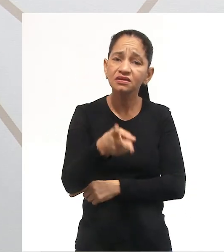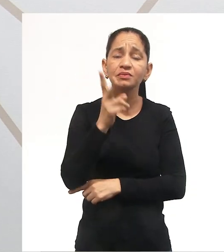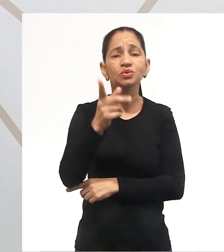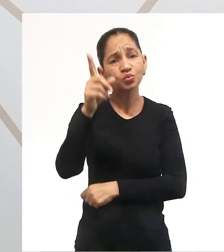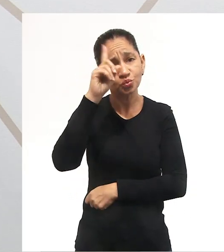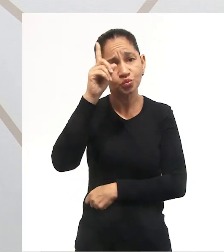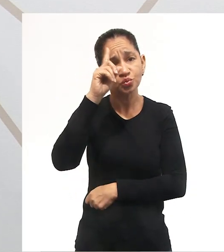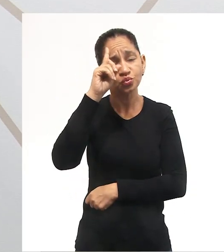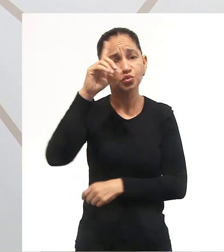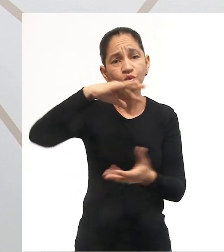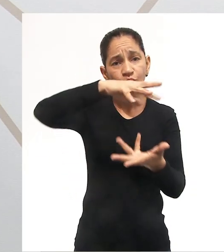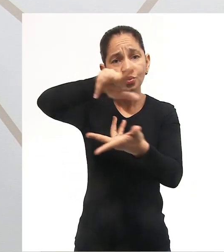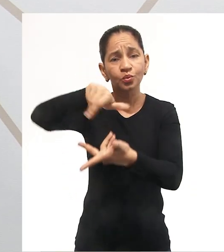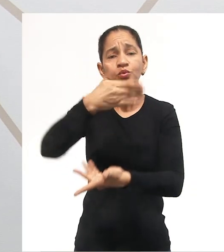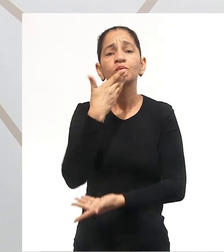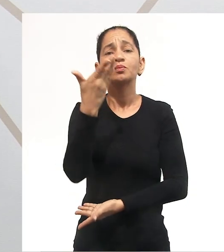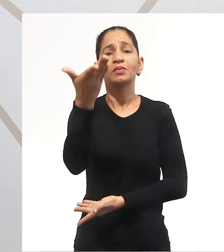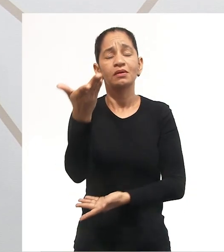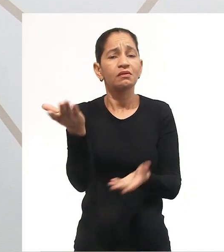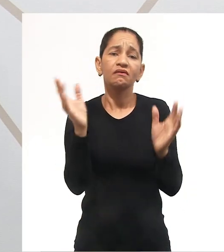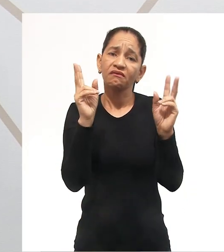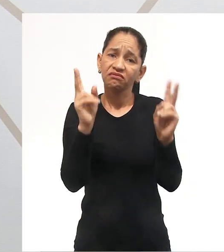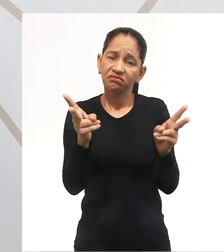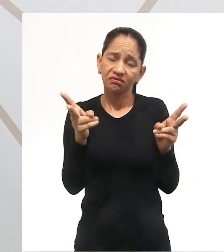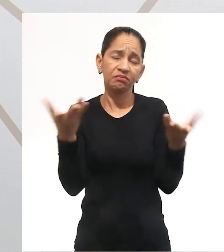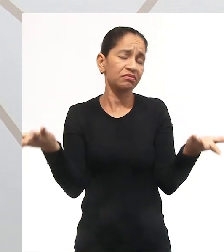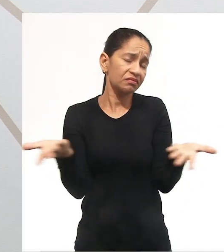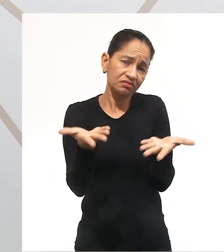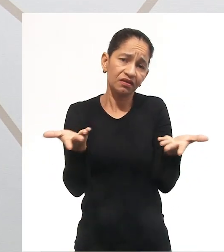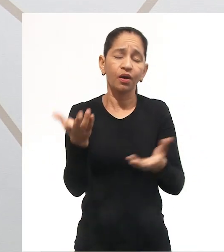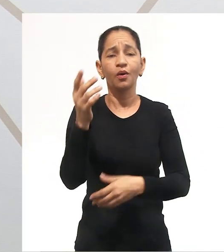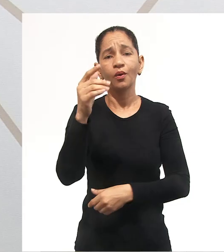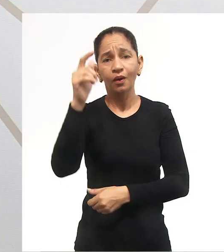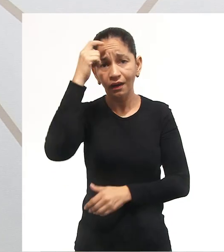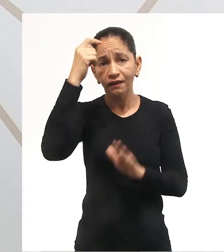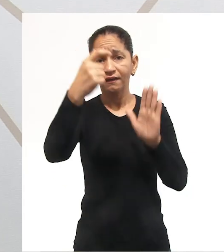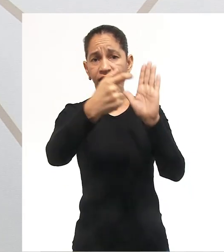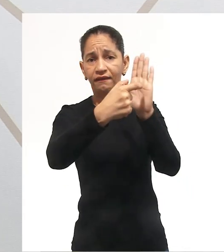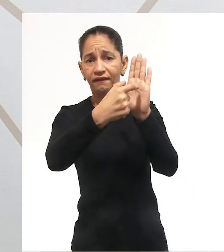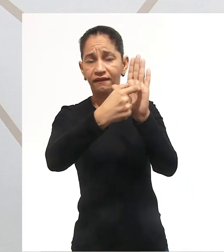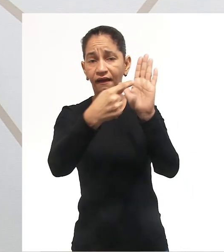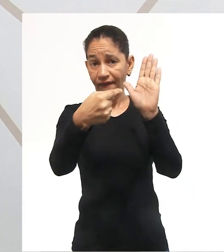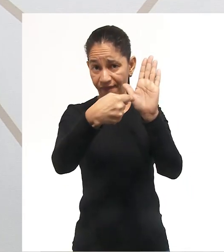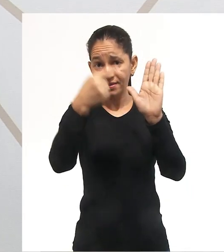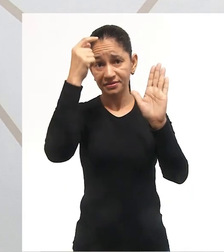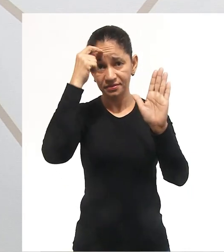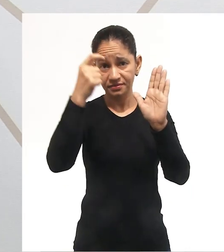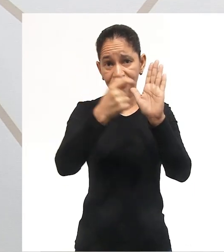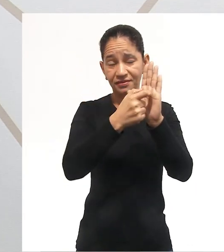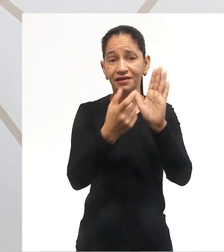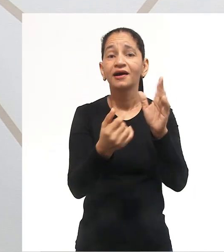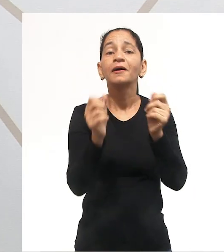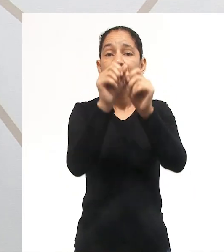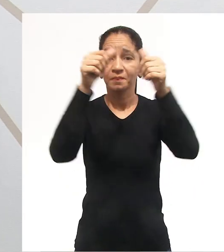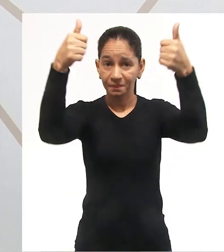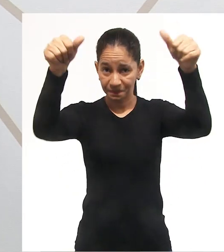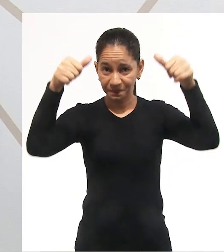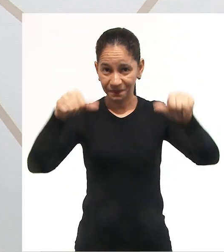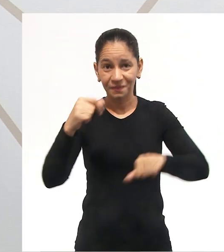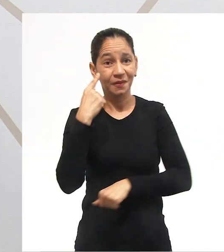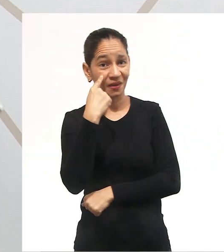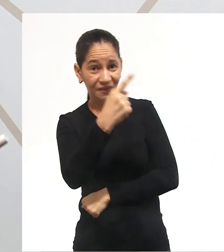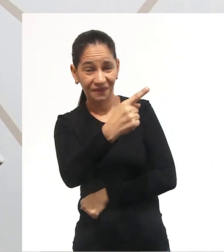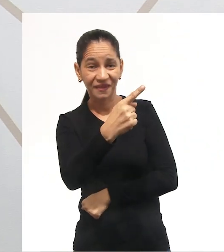de termos um mundo melhor. Então, a IA, essa criação foi a partir da IA com uma